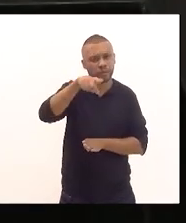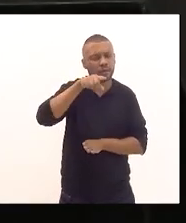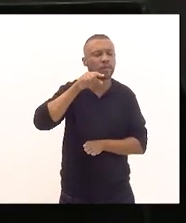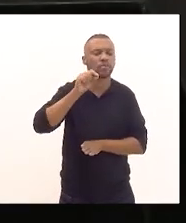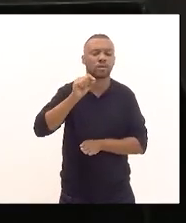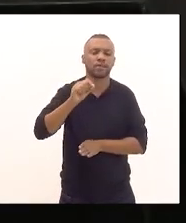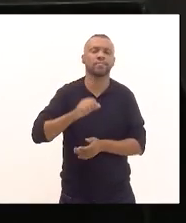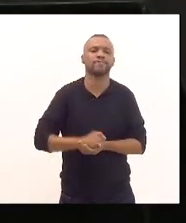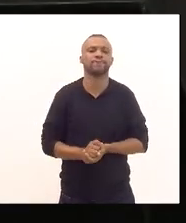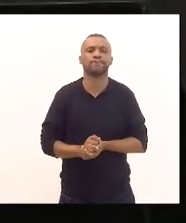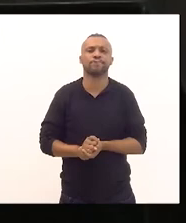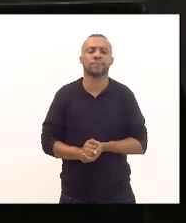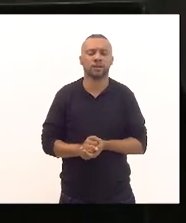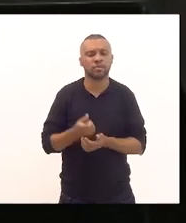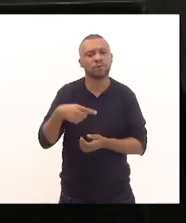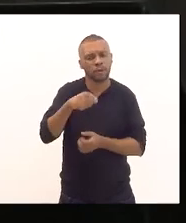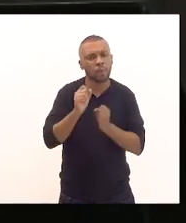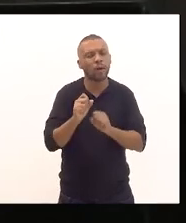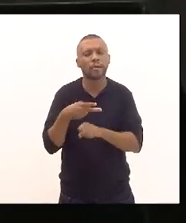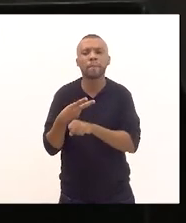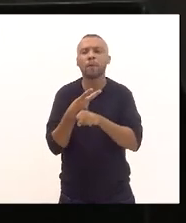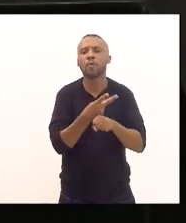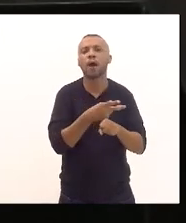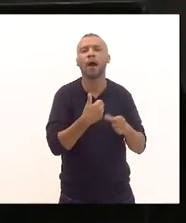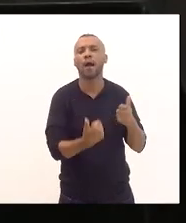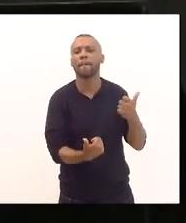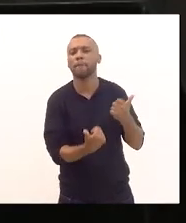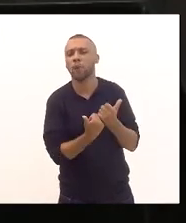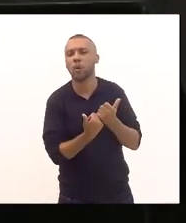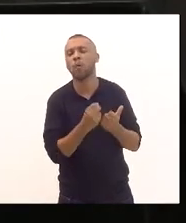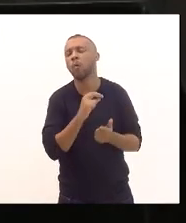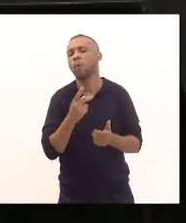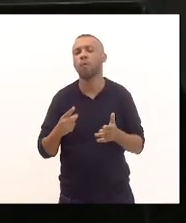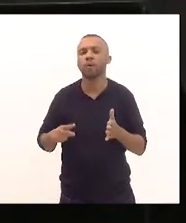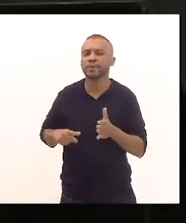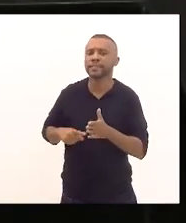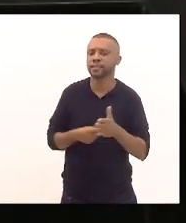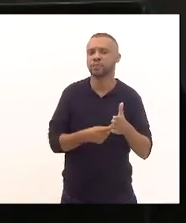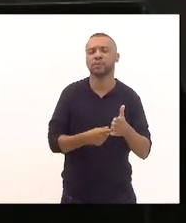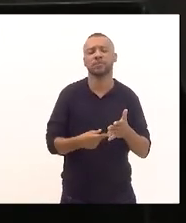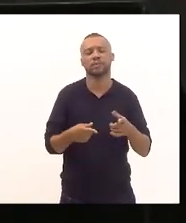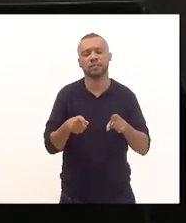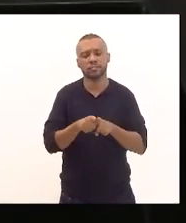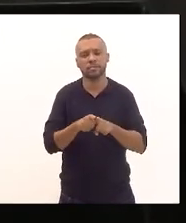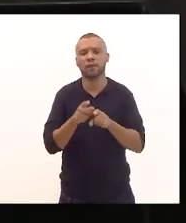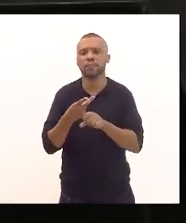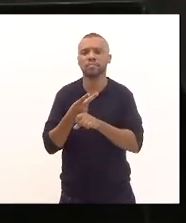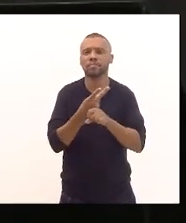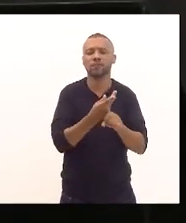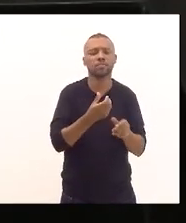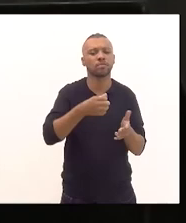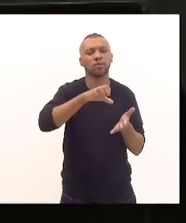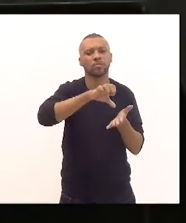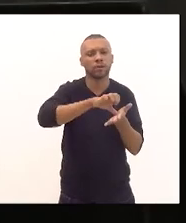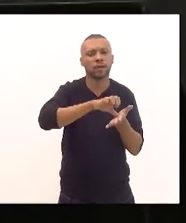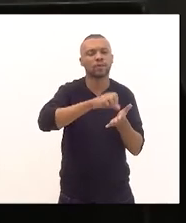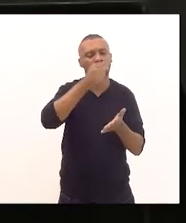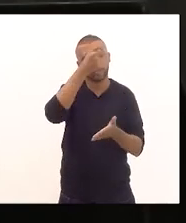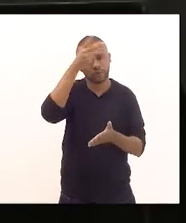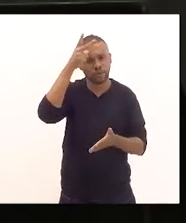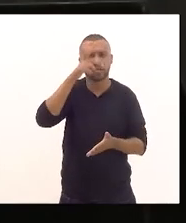orientação não deixem de procurar ajuda ou denunciar Vá a uma unidade Municipal de